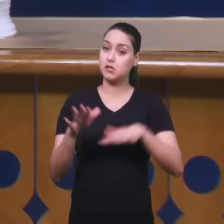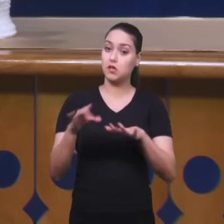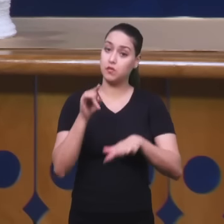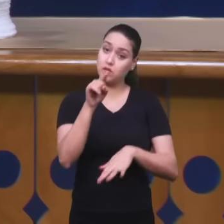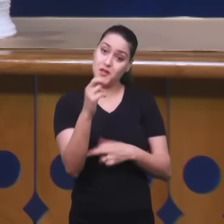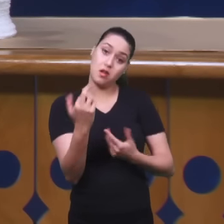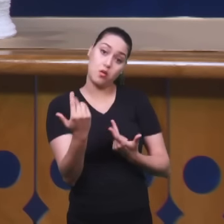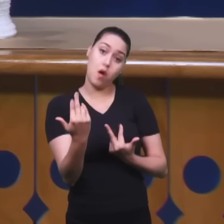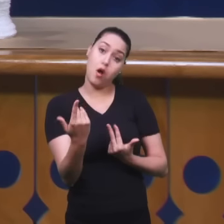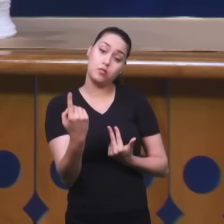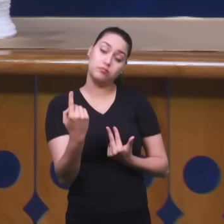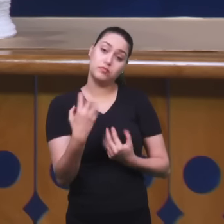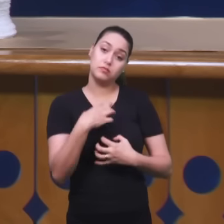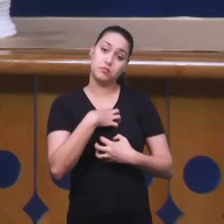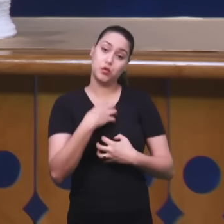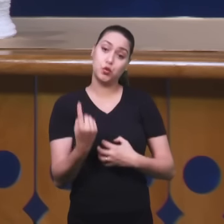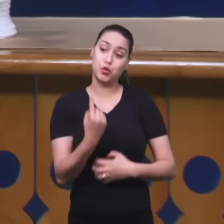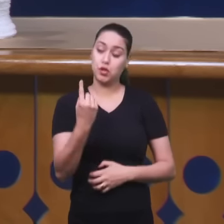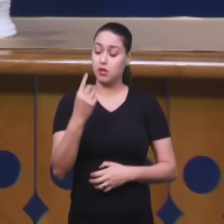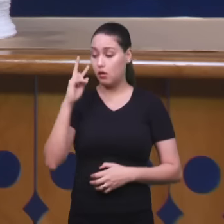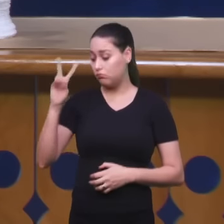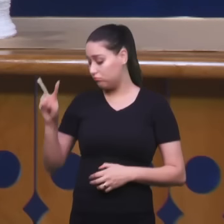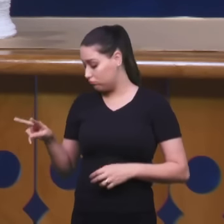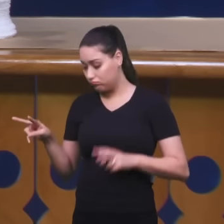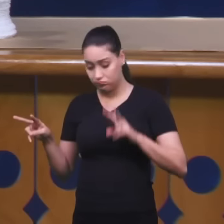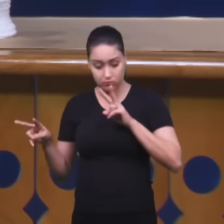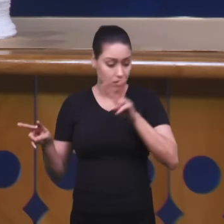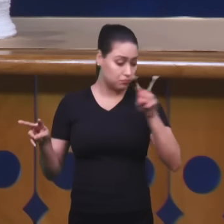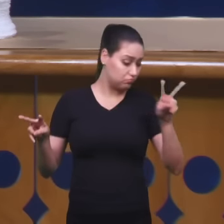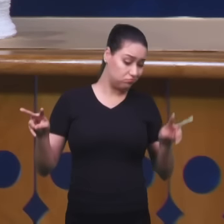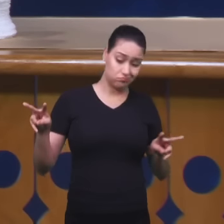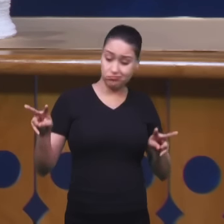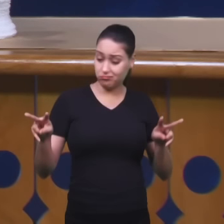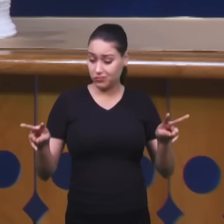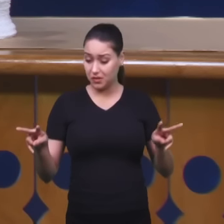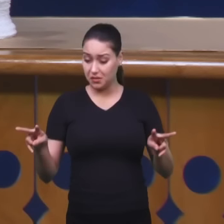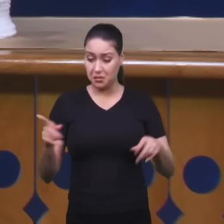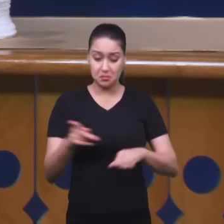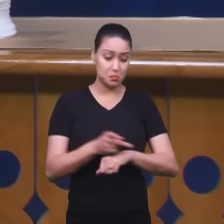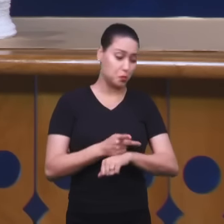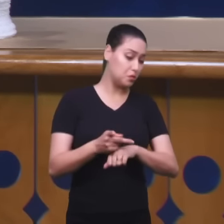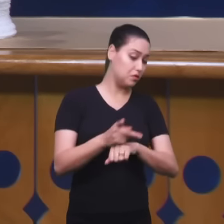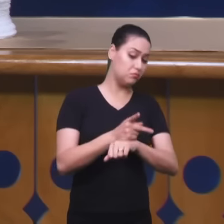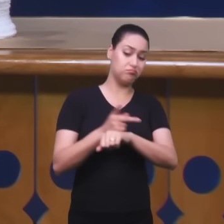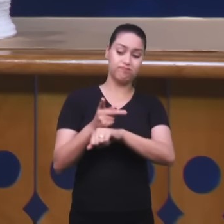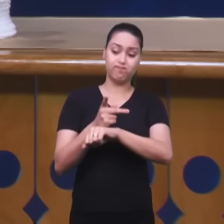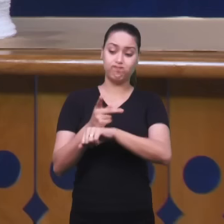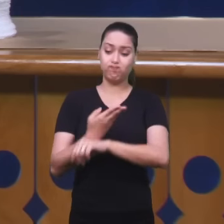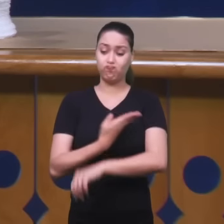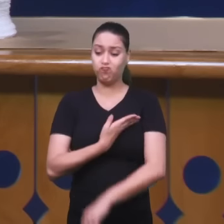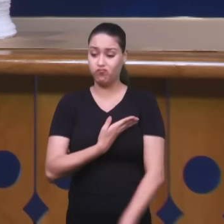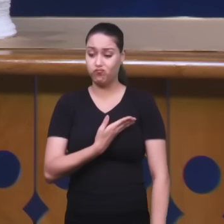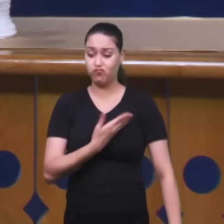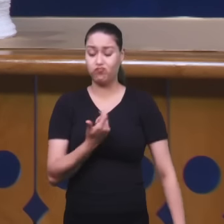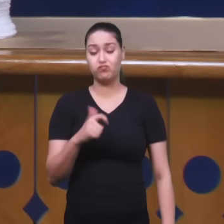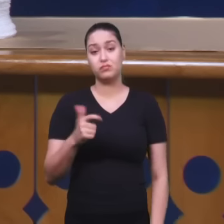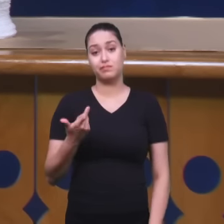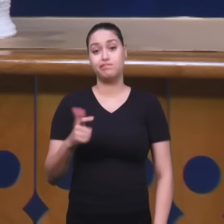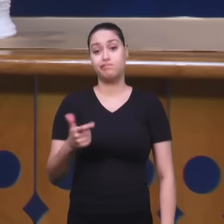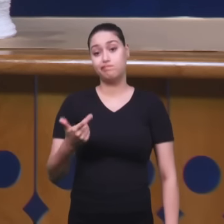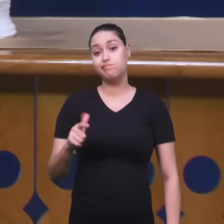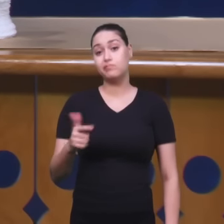Olhando para um lado Olhando para o outro E percebendo Que você está sozinho Existem